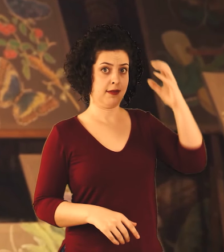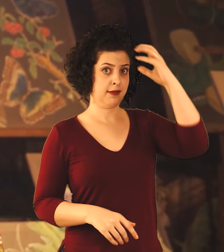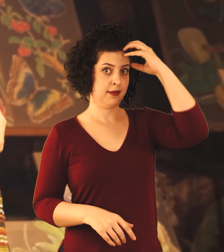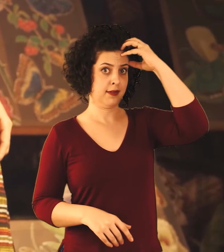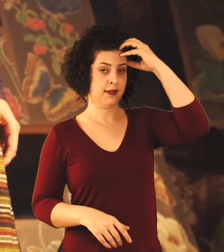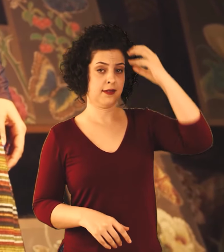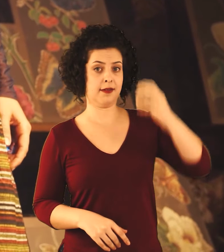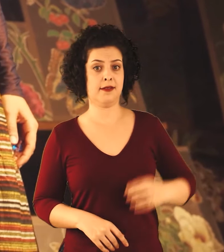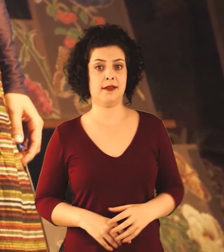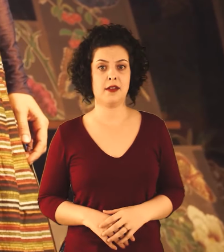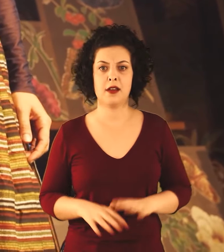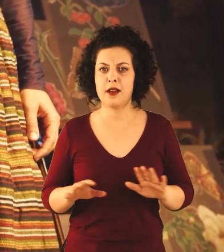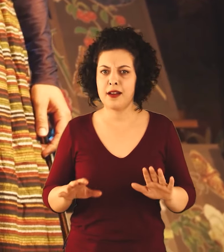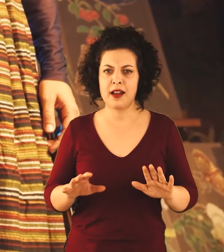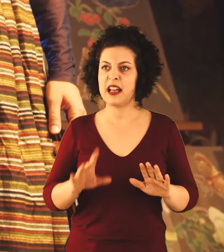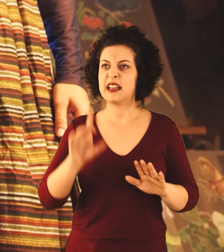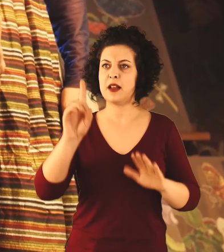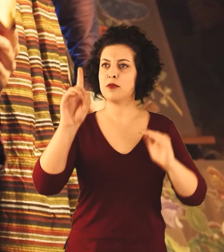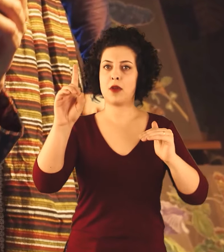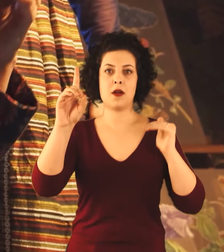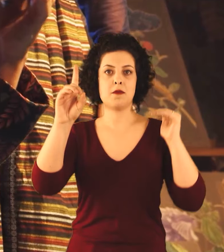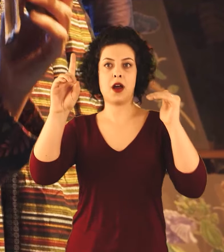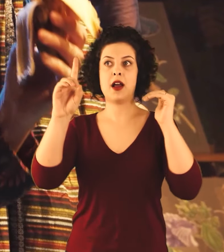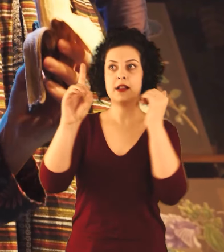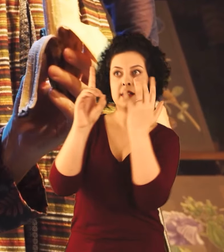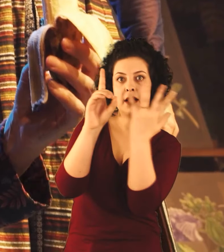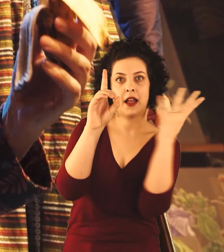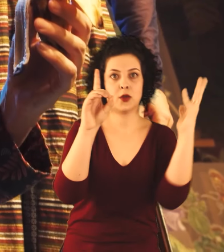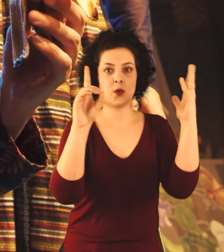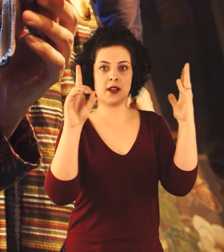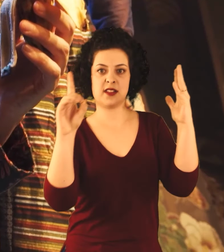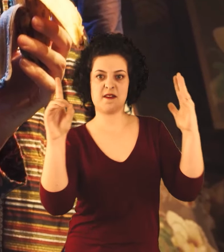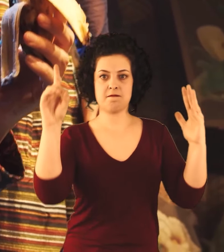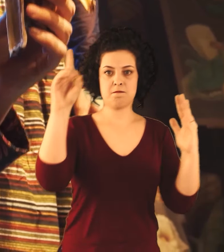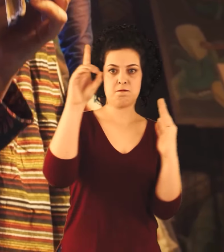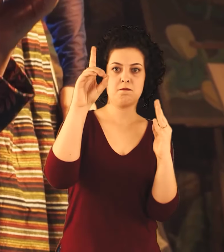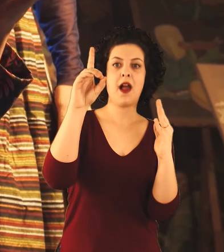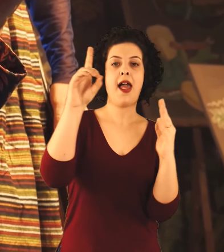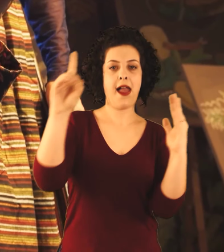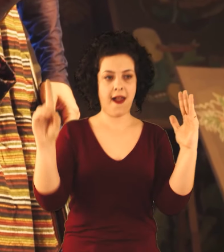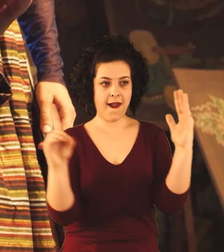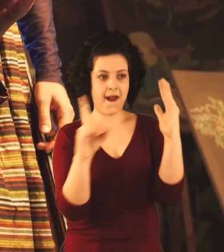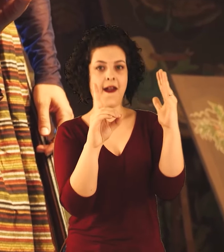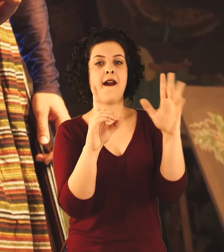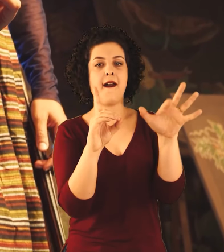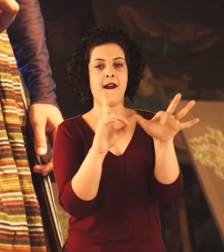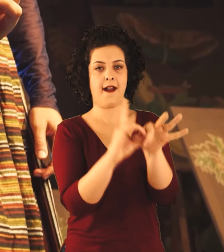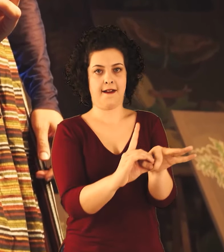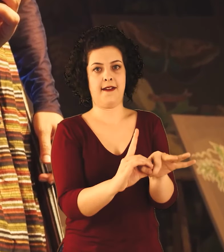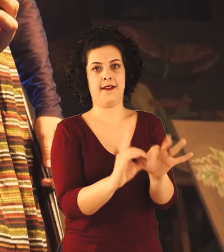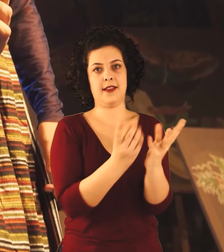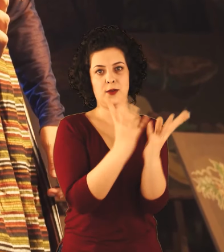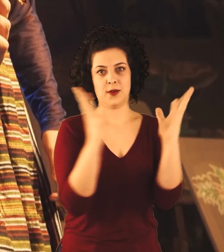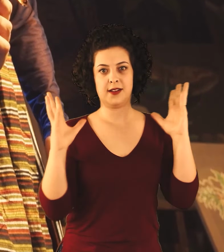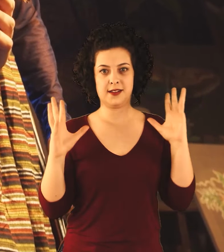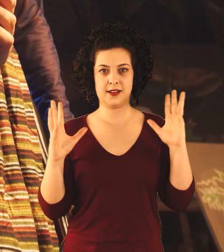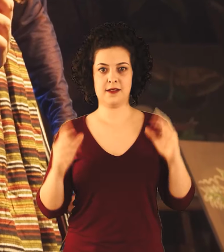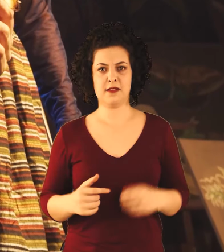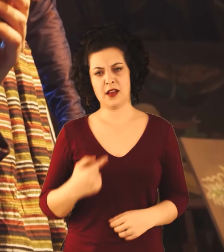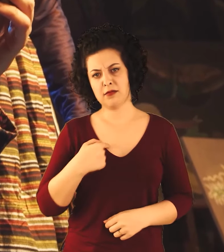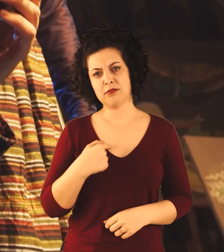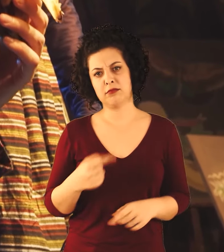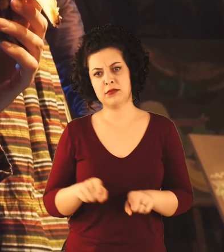reis. Filha, filha, não está acima da natureza. Deus é a natureza.